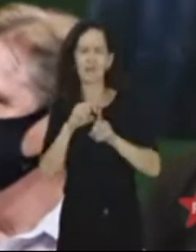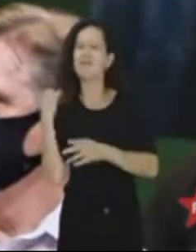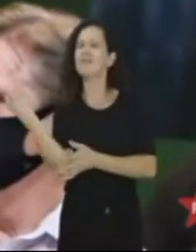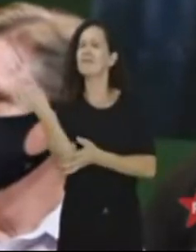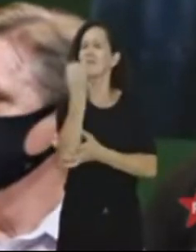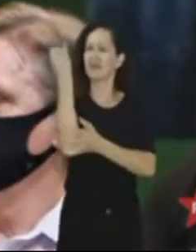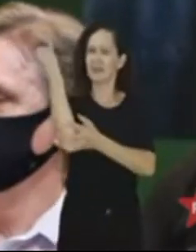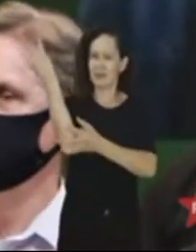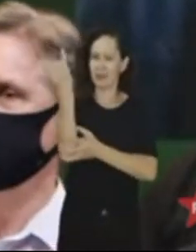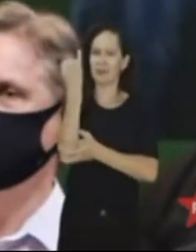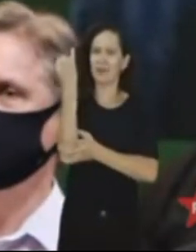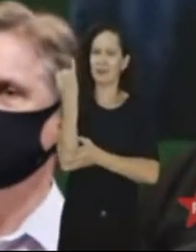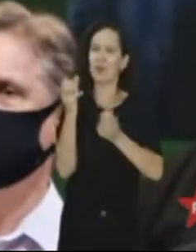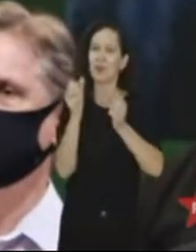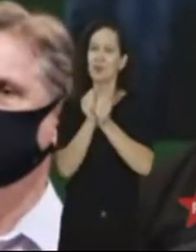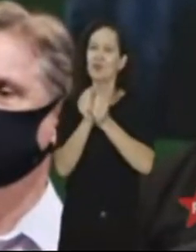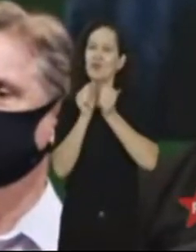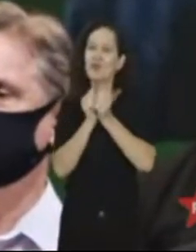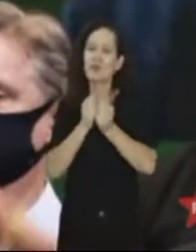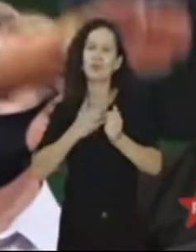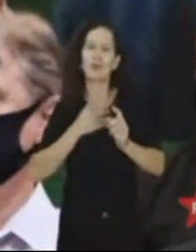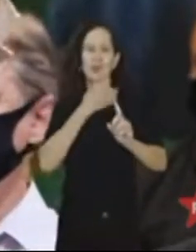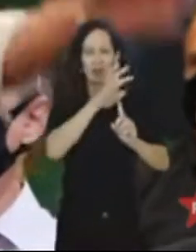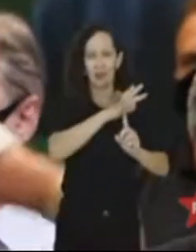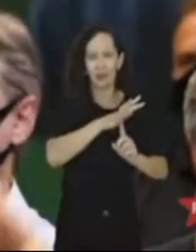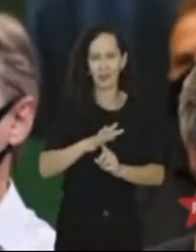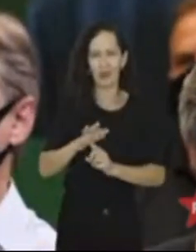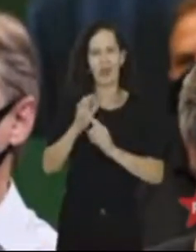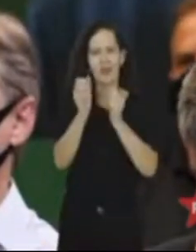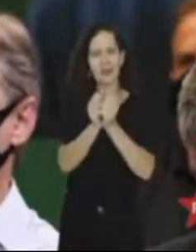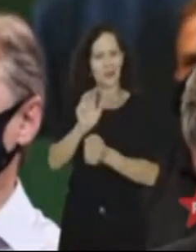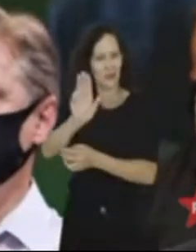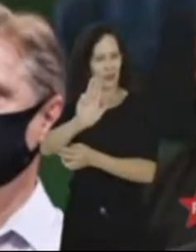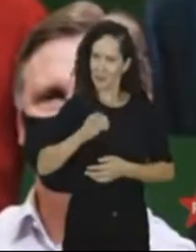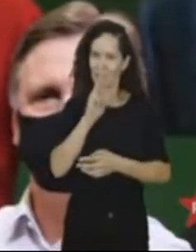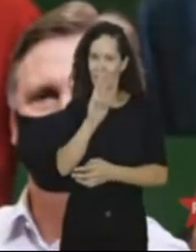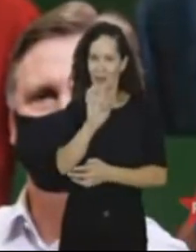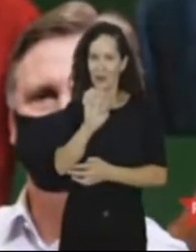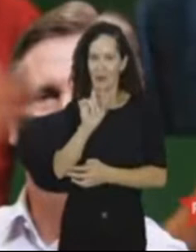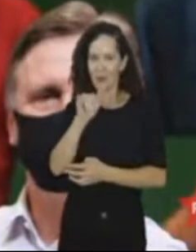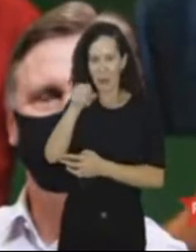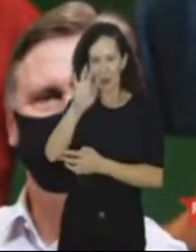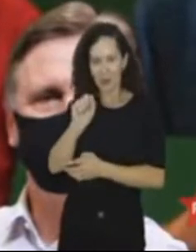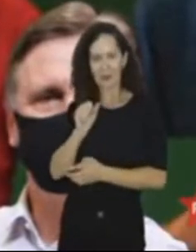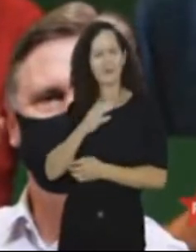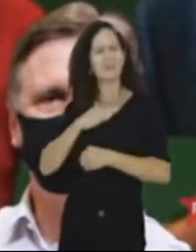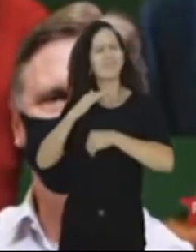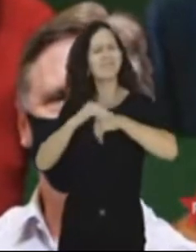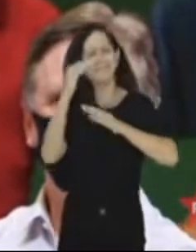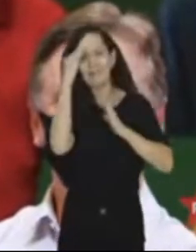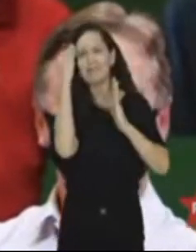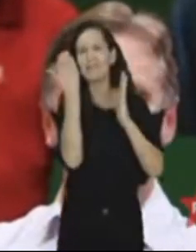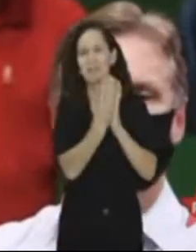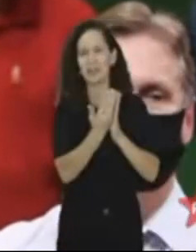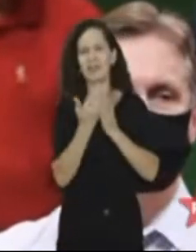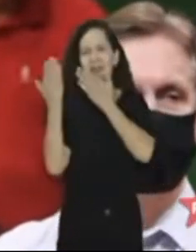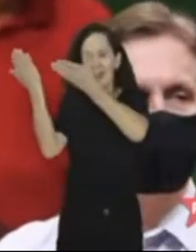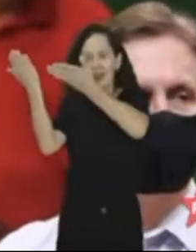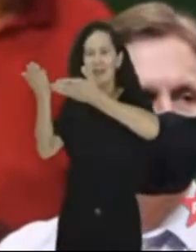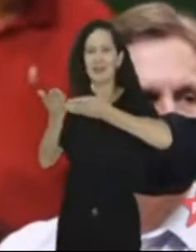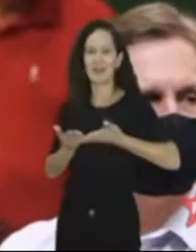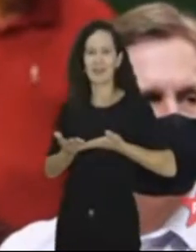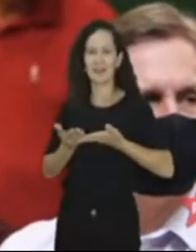estar hoje aqui no meu estado, junto com o Lula, junto com os nossos senadores, para te receber no Partido